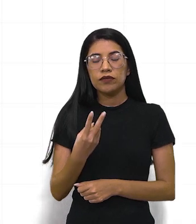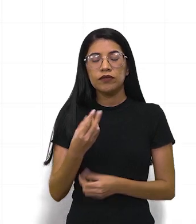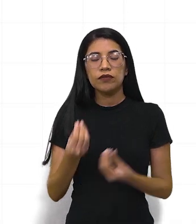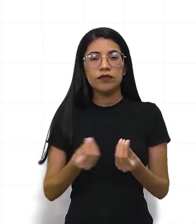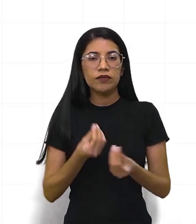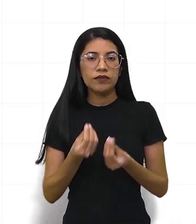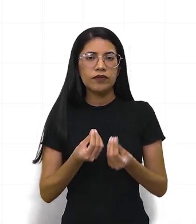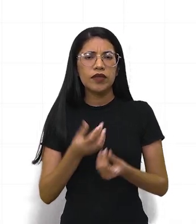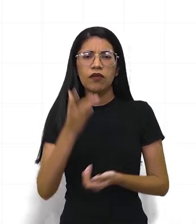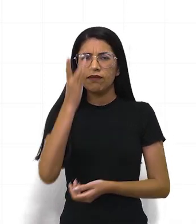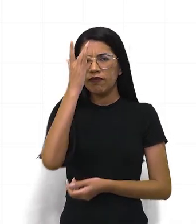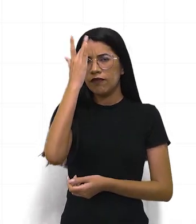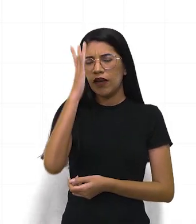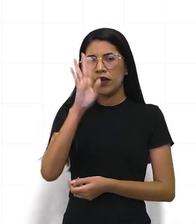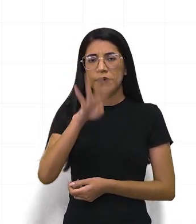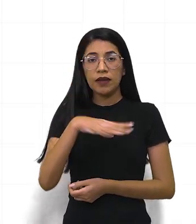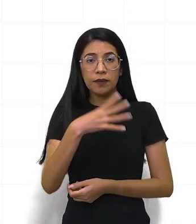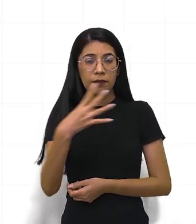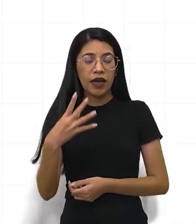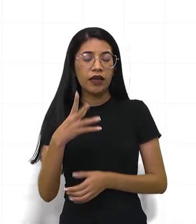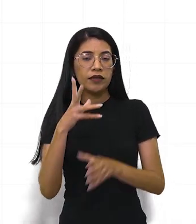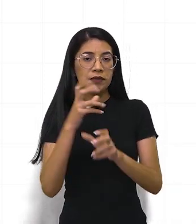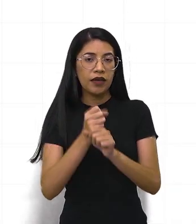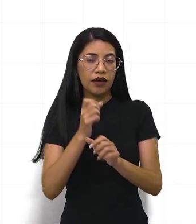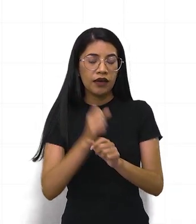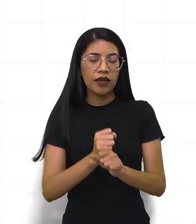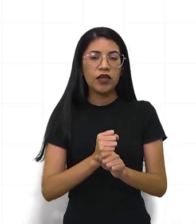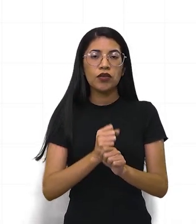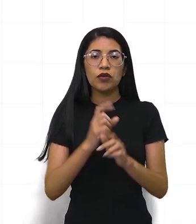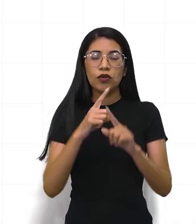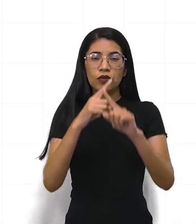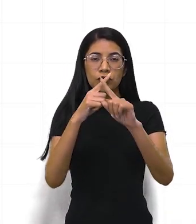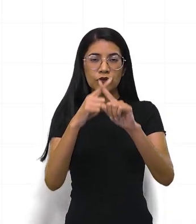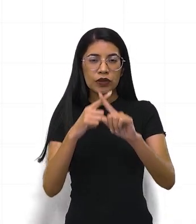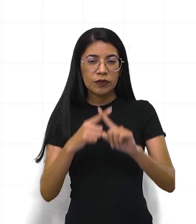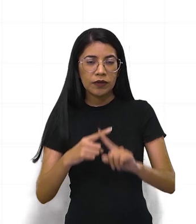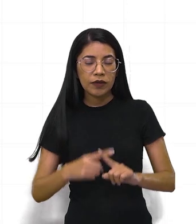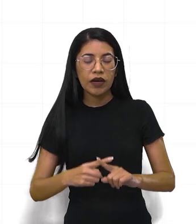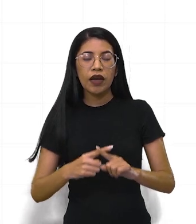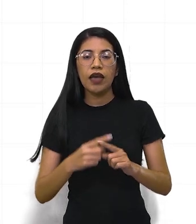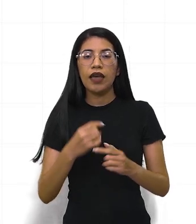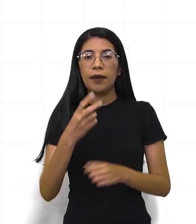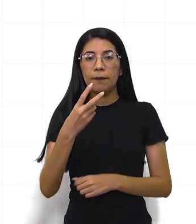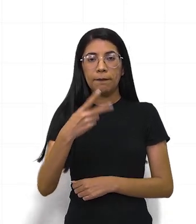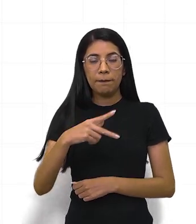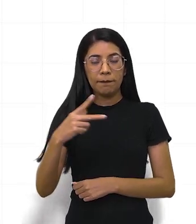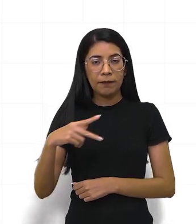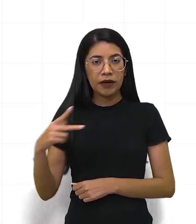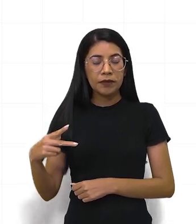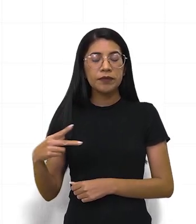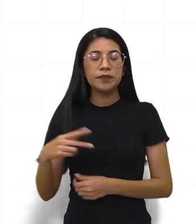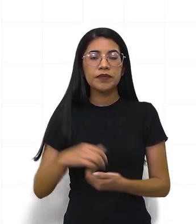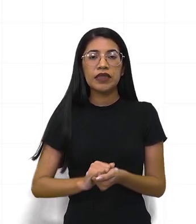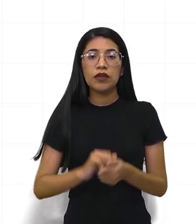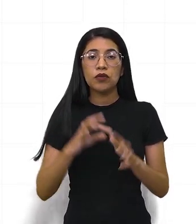fácil. Na tabuada de 2, todos os múltiplos lá, todos os resultados são pares. Então, todo número